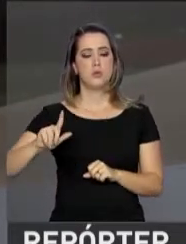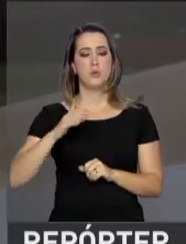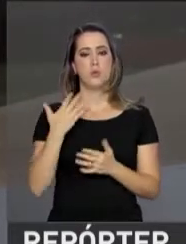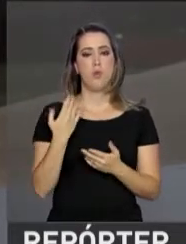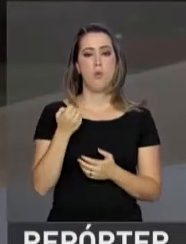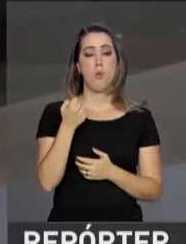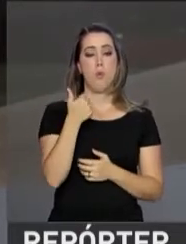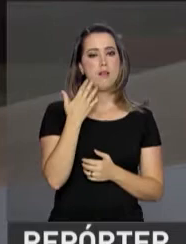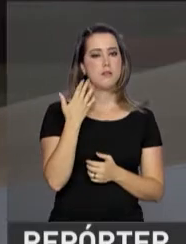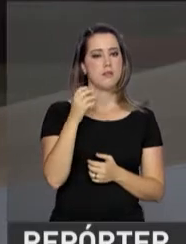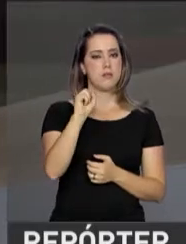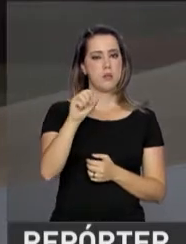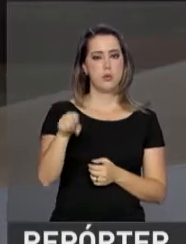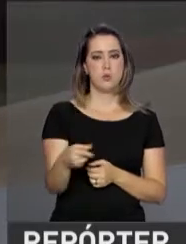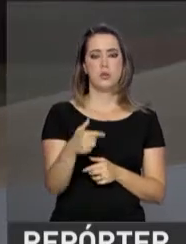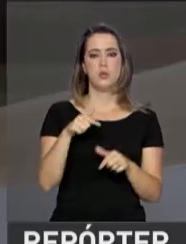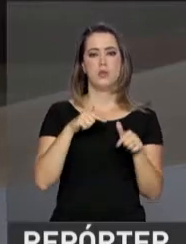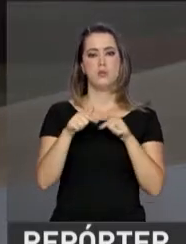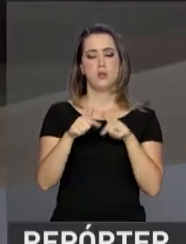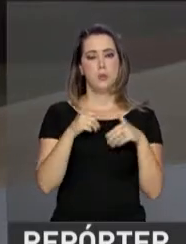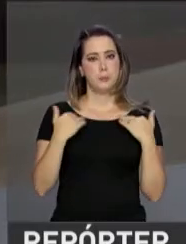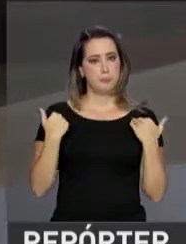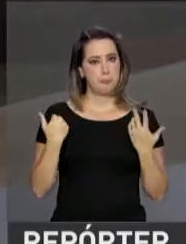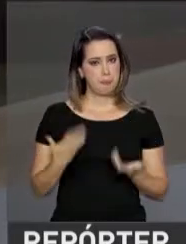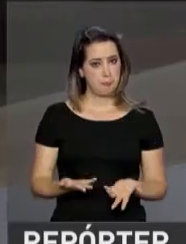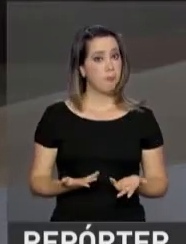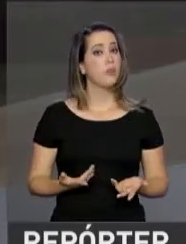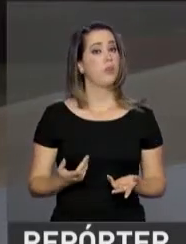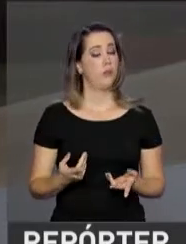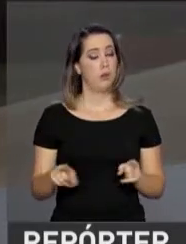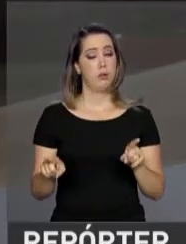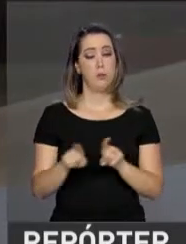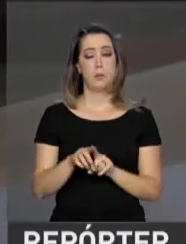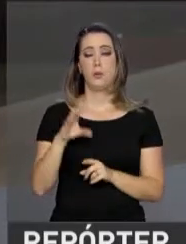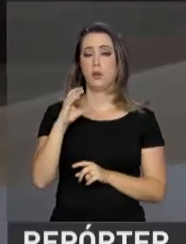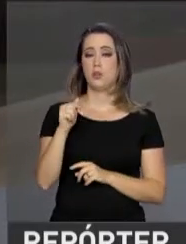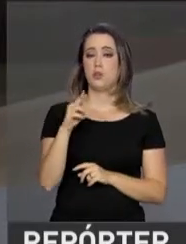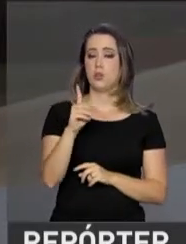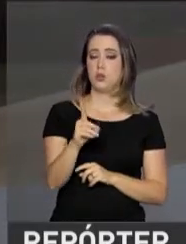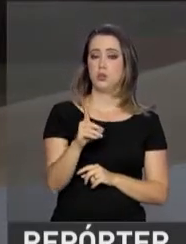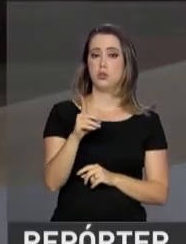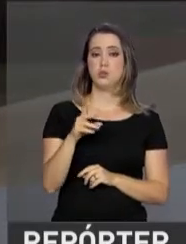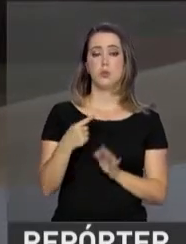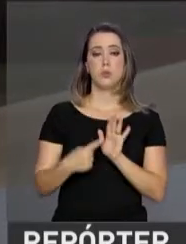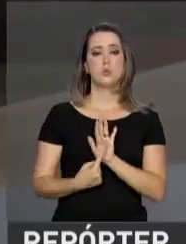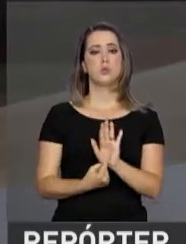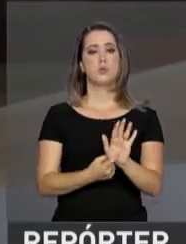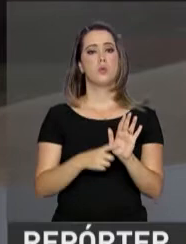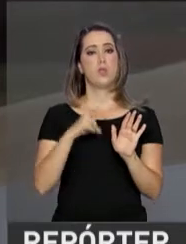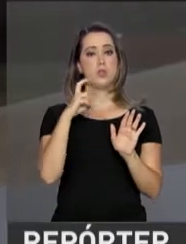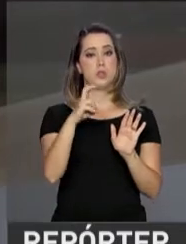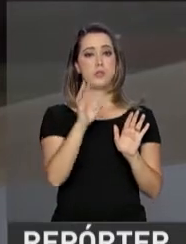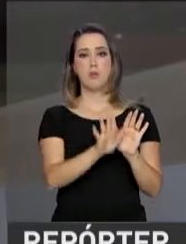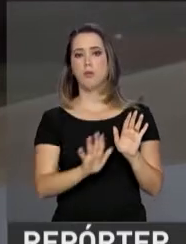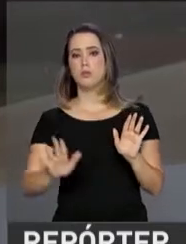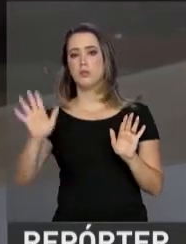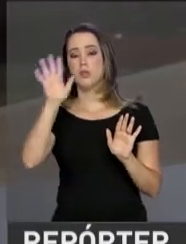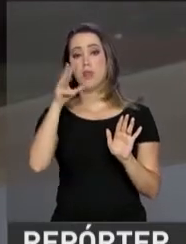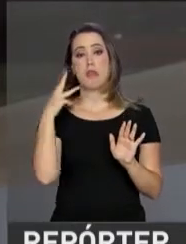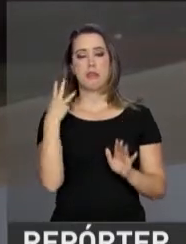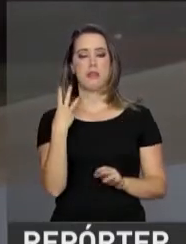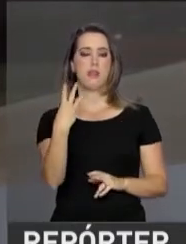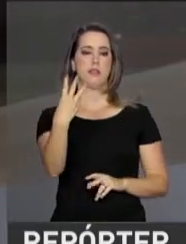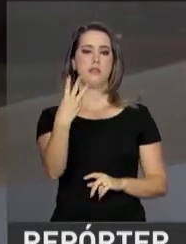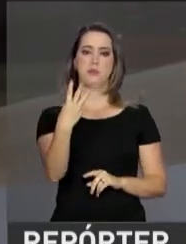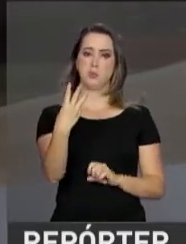praticamente oito mil empregos ainda segundo os dados do caged das cinco regiões brasileiras três